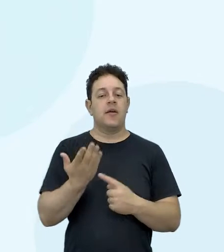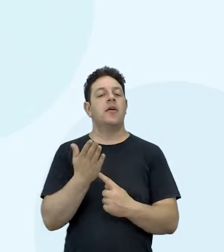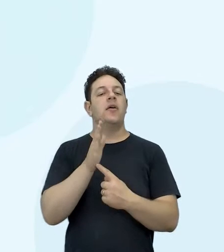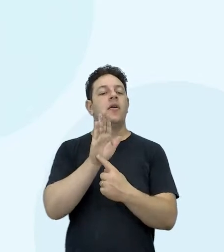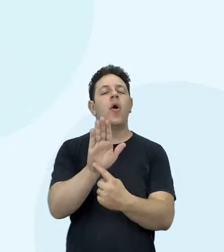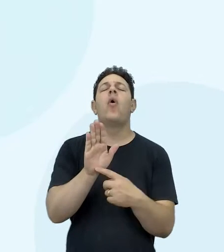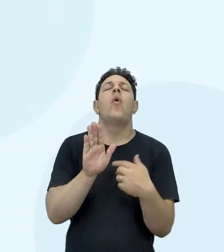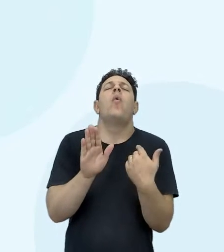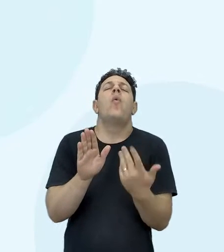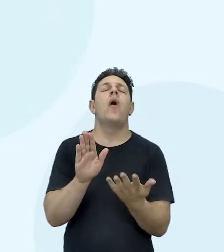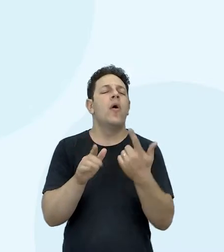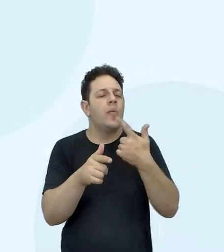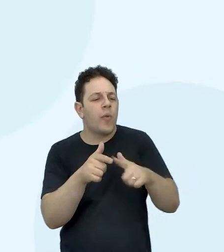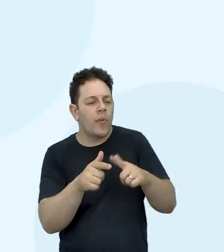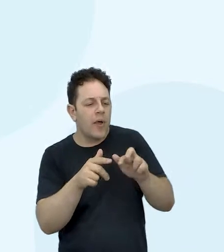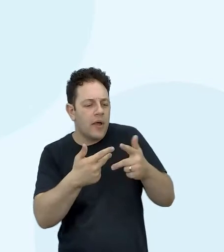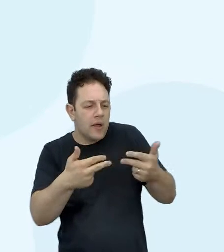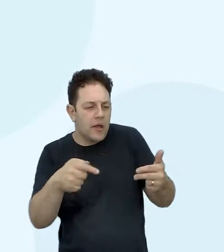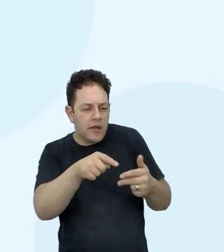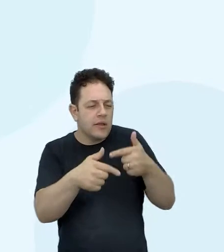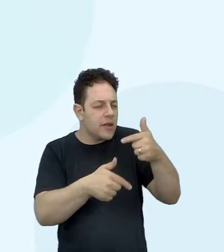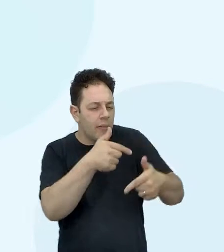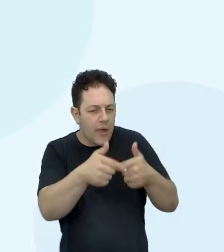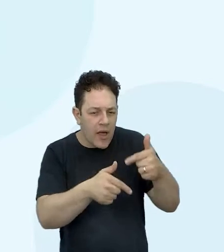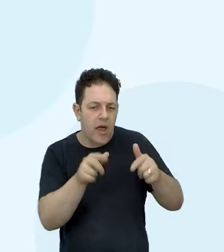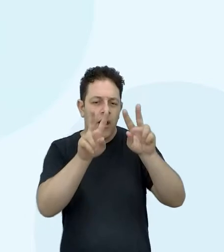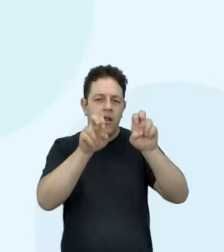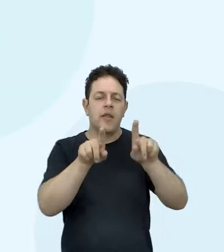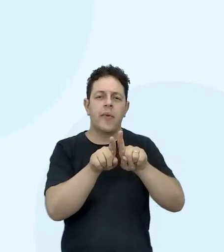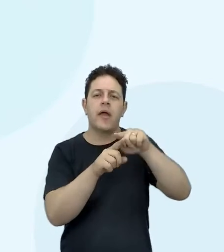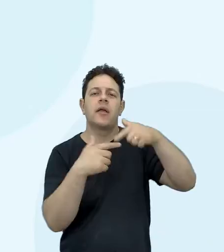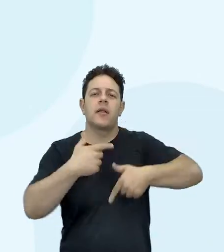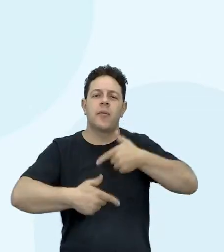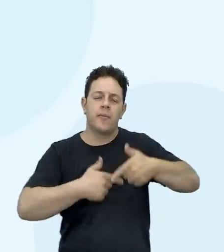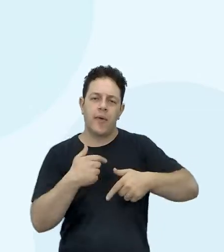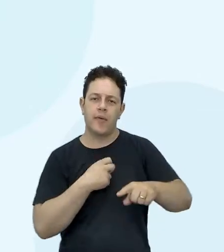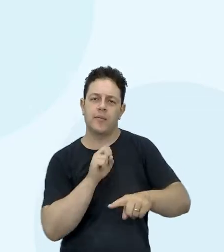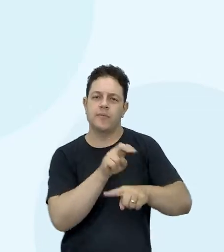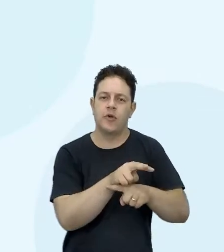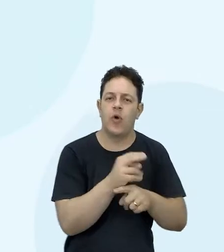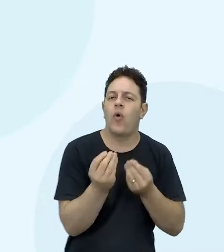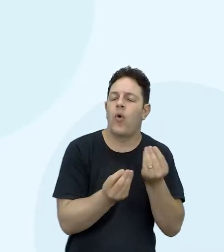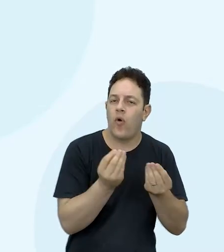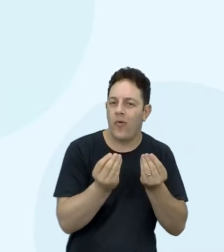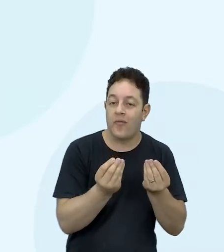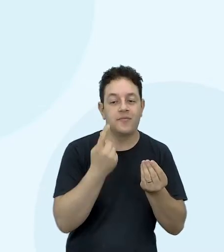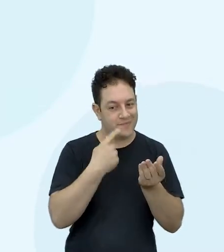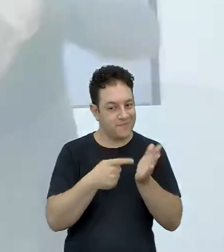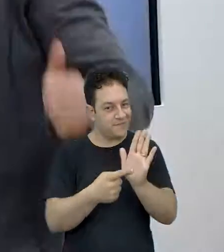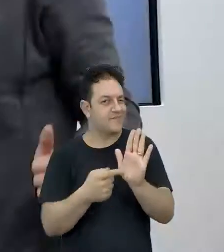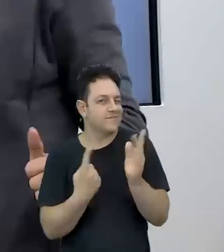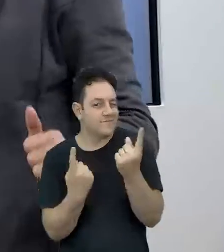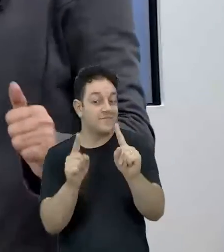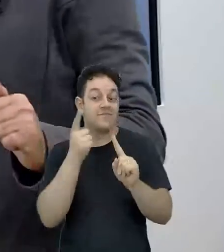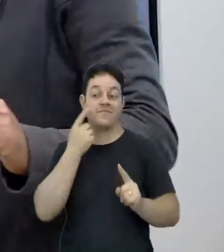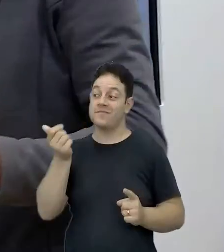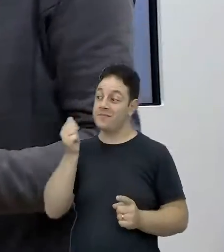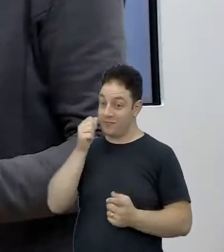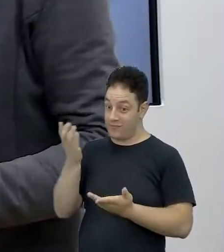a questão do trabalho e do emprego. Vou começar provocando a